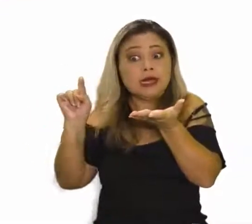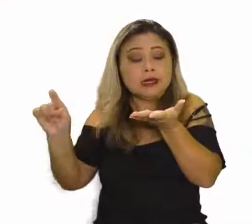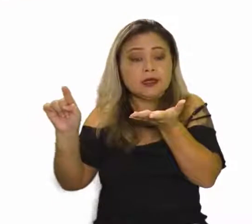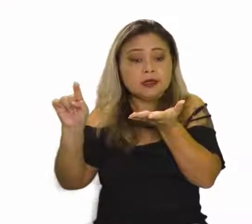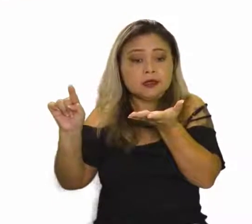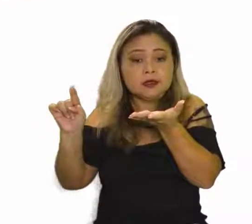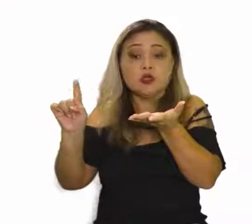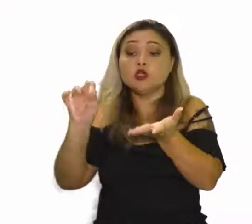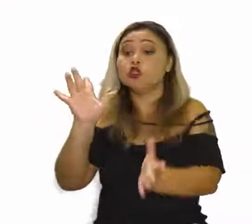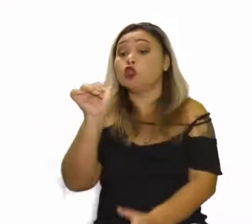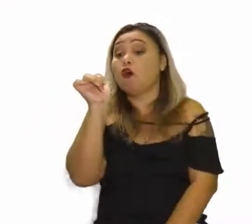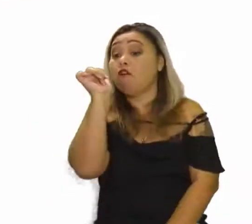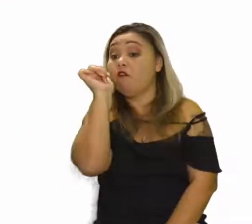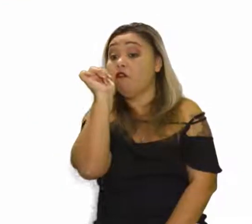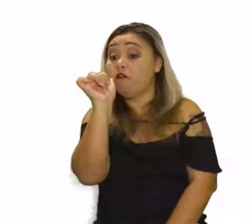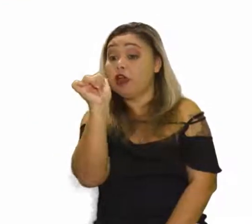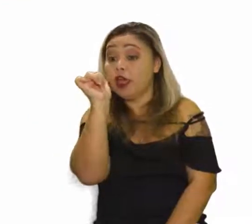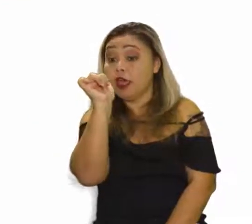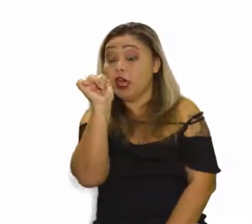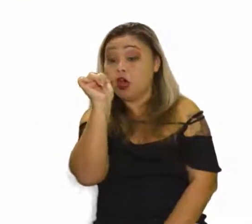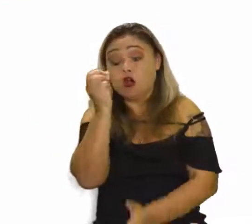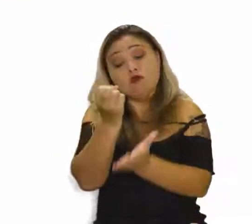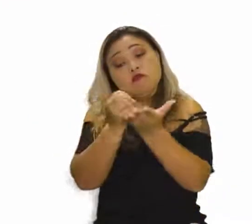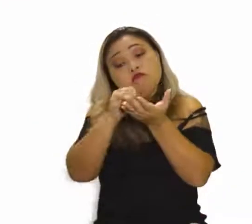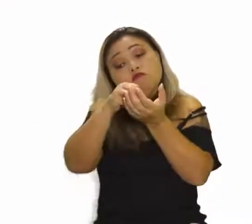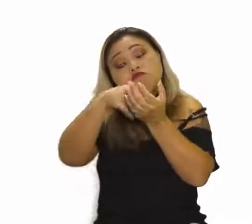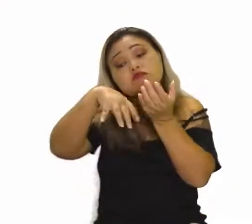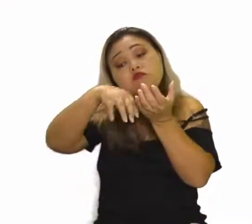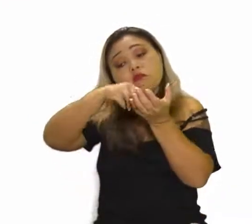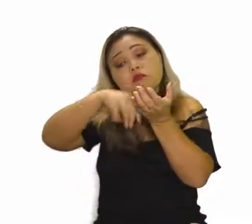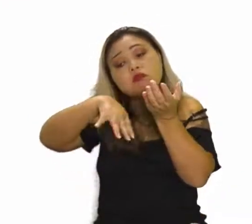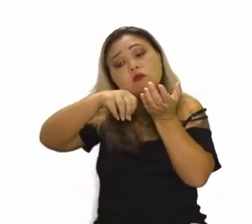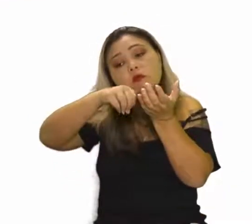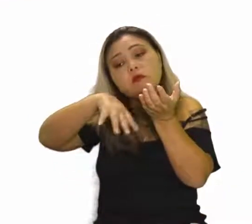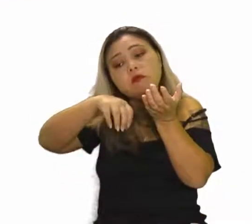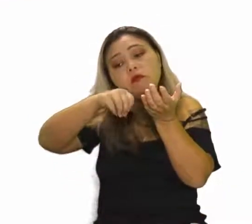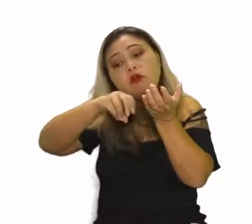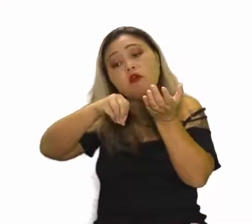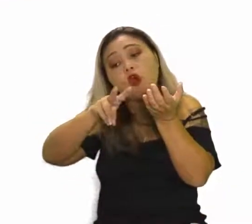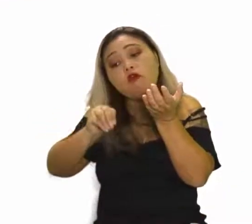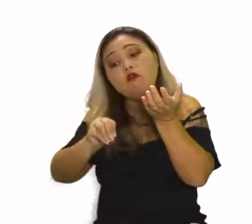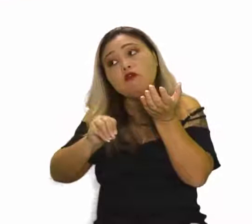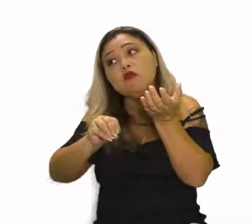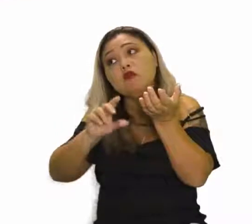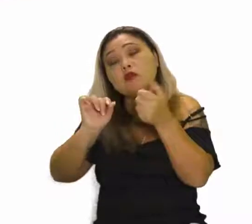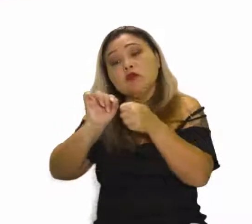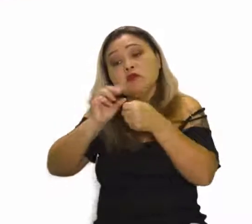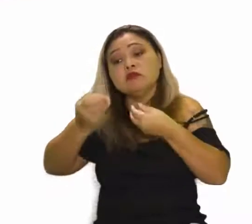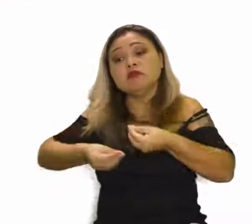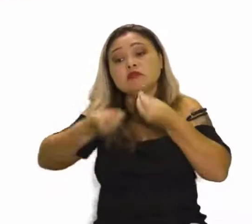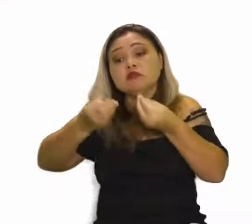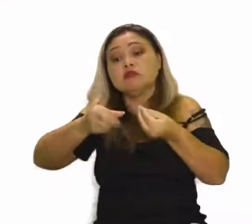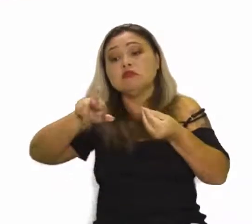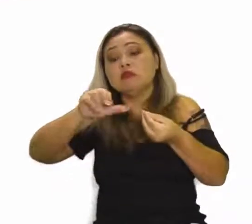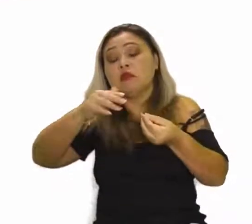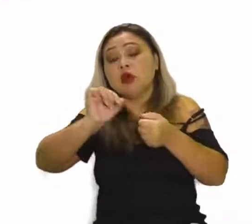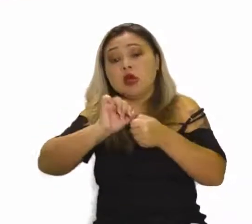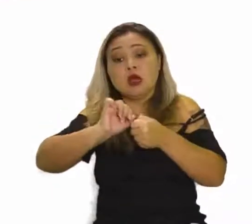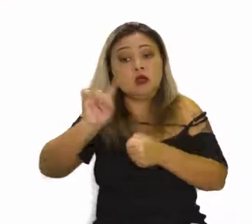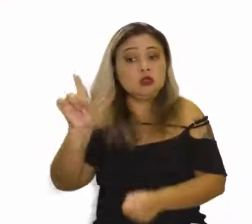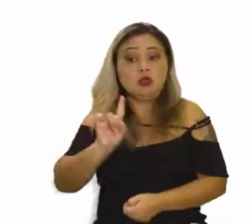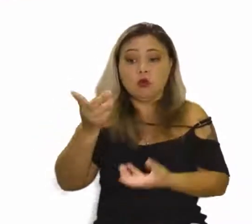só fêmeas para botar ovos. Aí quem estimula? A ração. São ovos